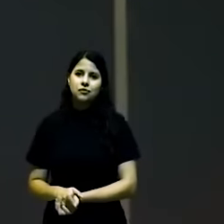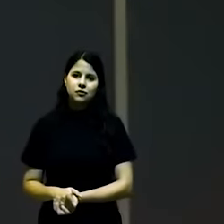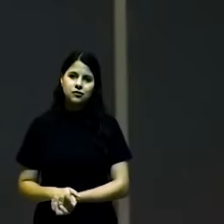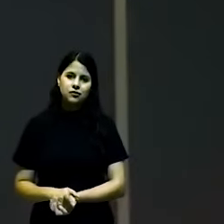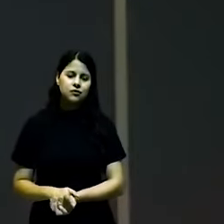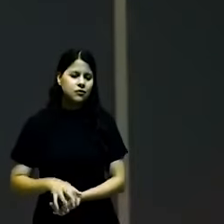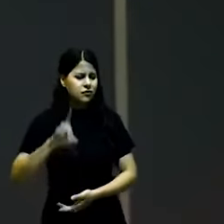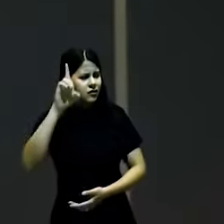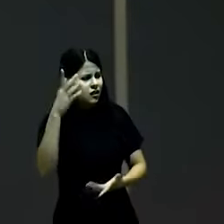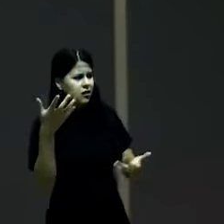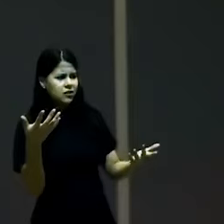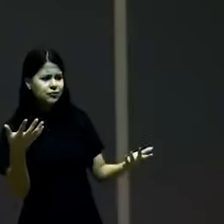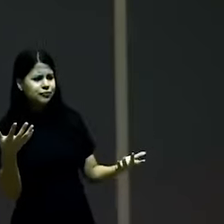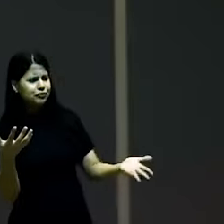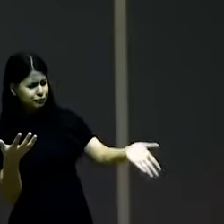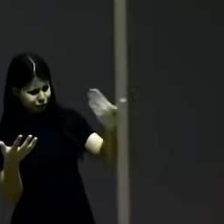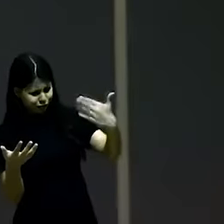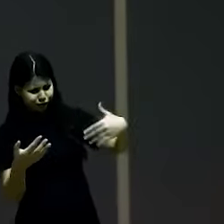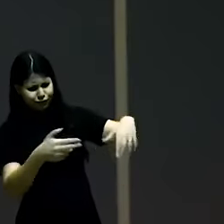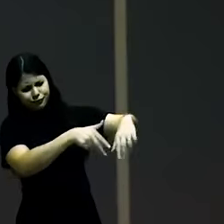Deus fala o seguinte: Elias, sai da fora da caverna,